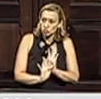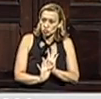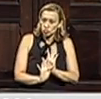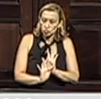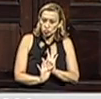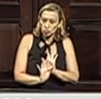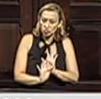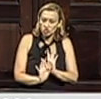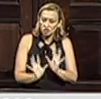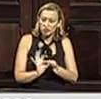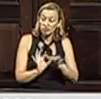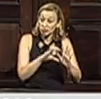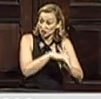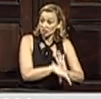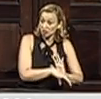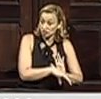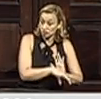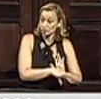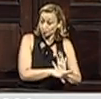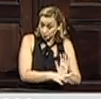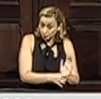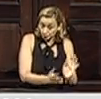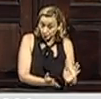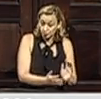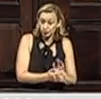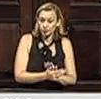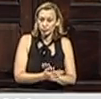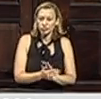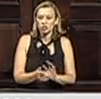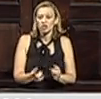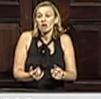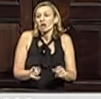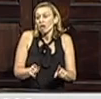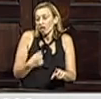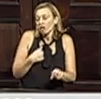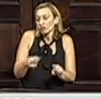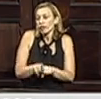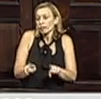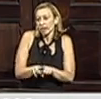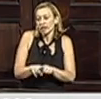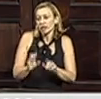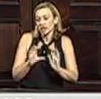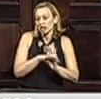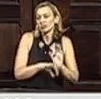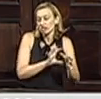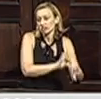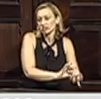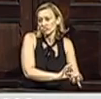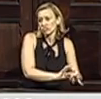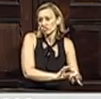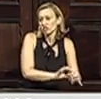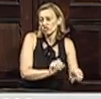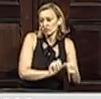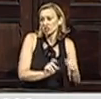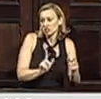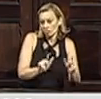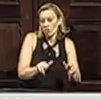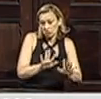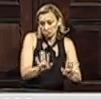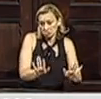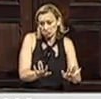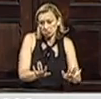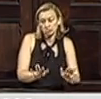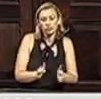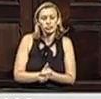que ele estava emendando. Eu mesmo fiz uma e emendei lá, no última palavra eu emendei um texto. Presidente, se